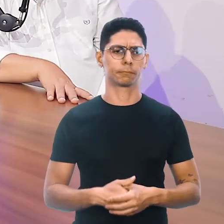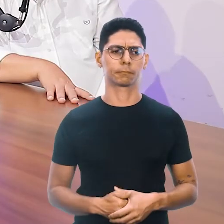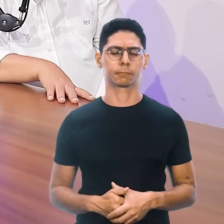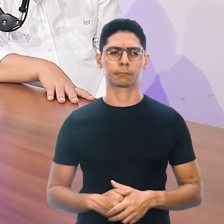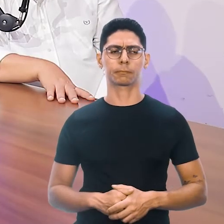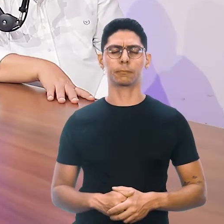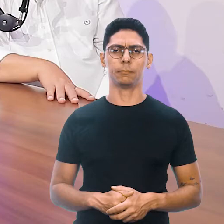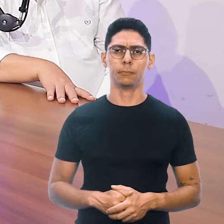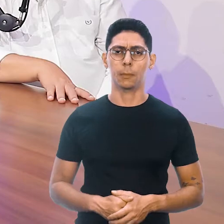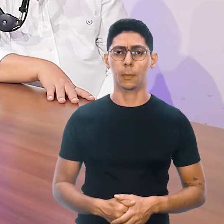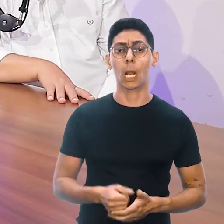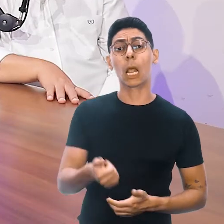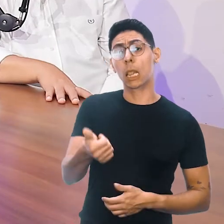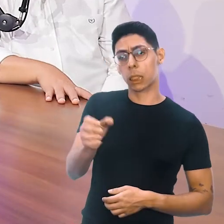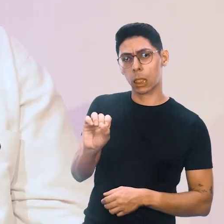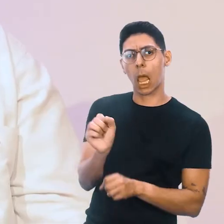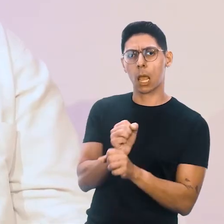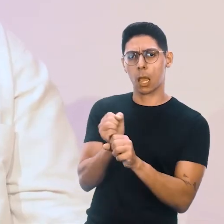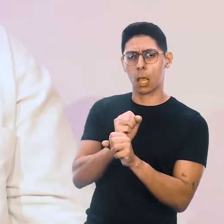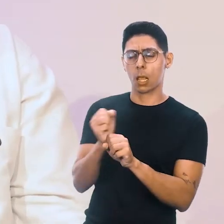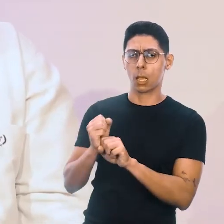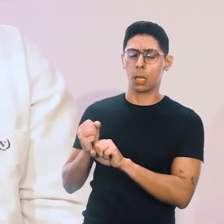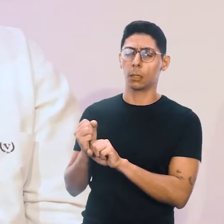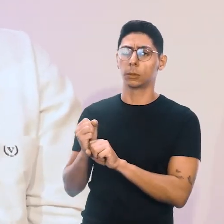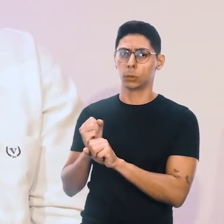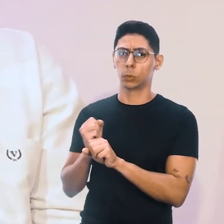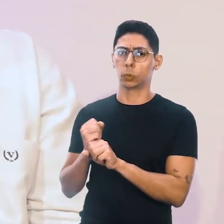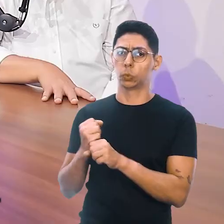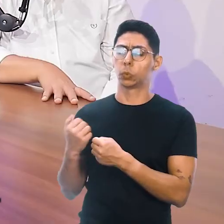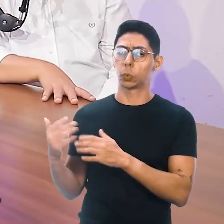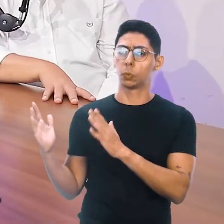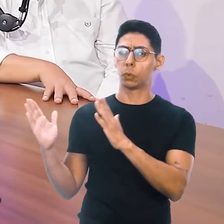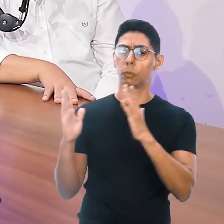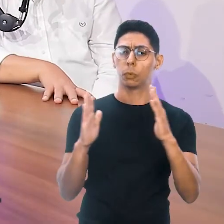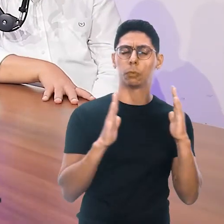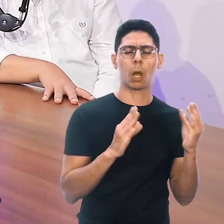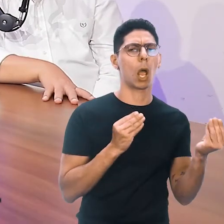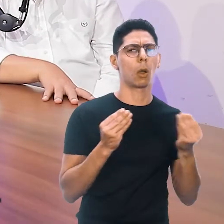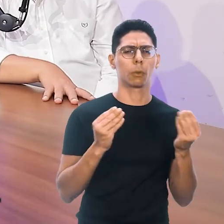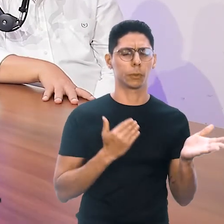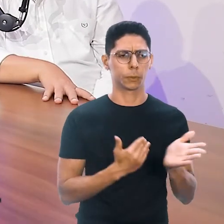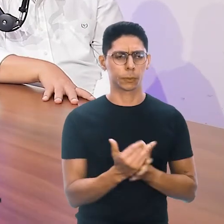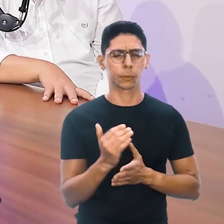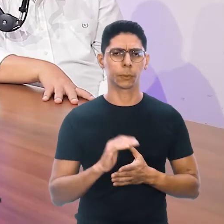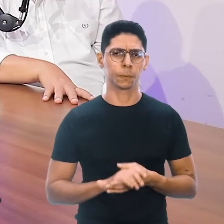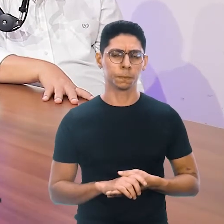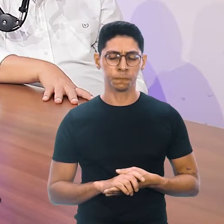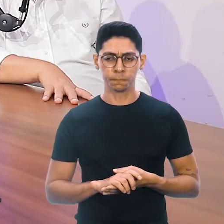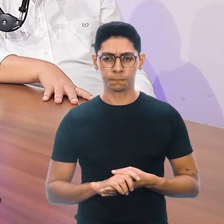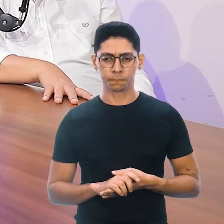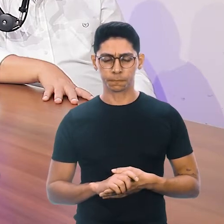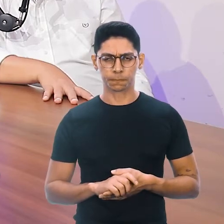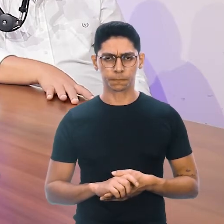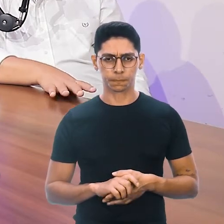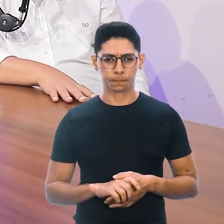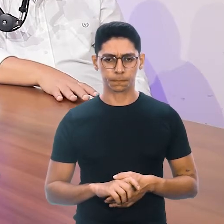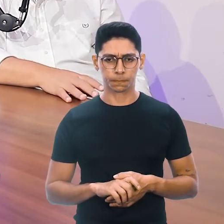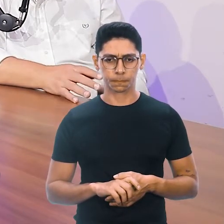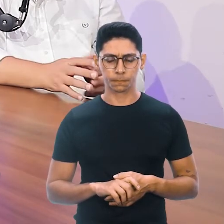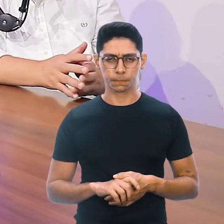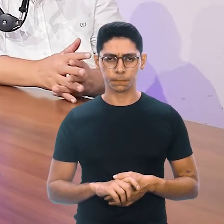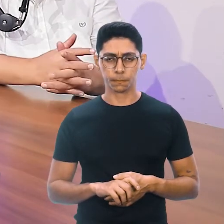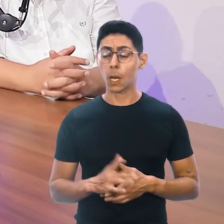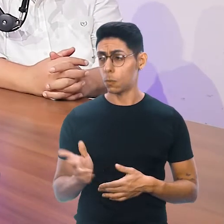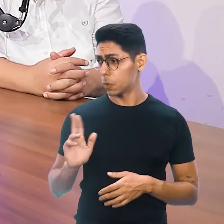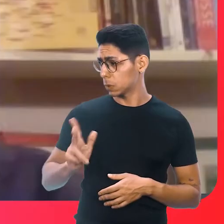Foram 10 anos de programa. Tá. 10 anos de como programa. É que começou isso? E esse programa começou assim, Antônio. Eu sempre gostei muito